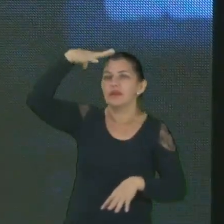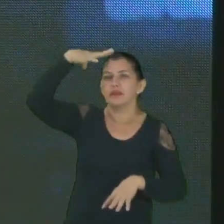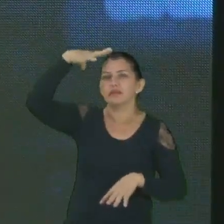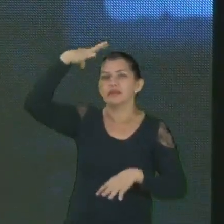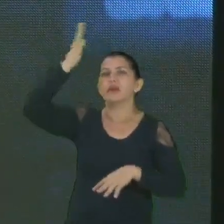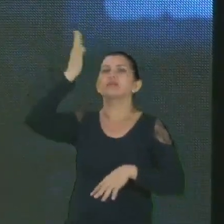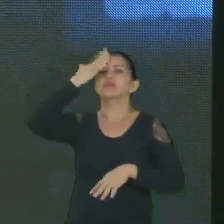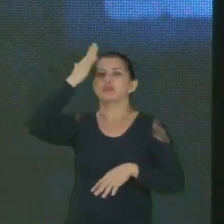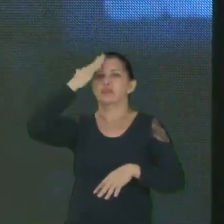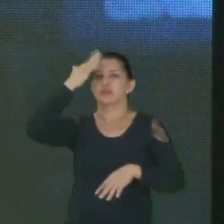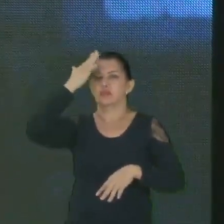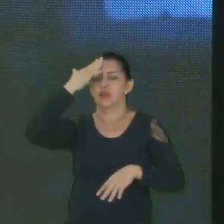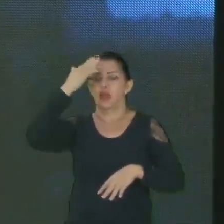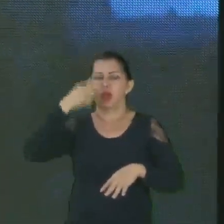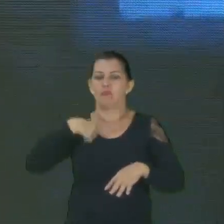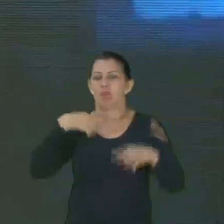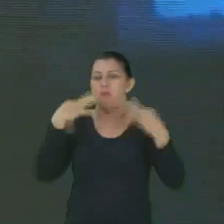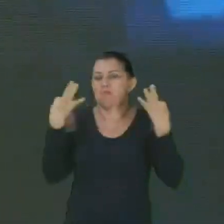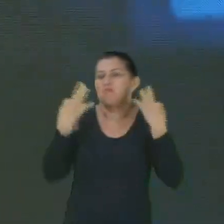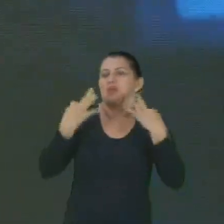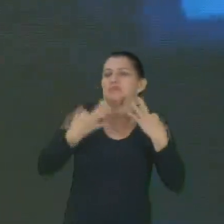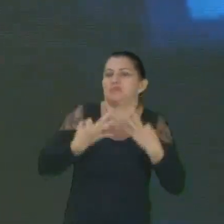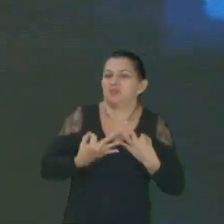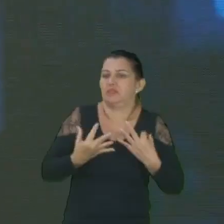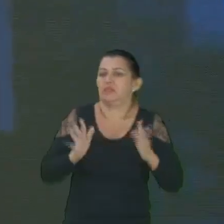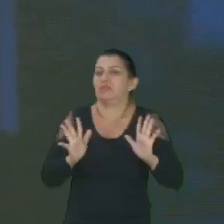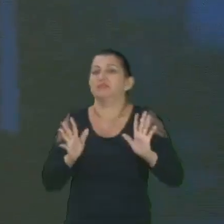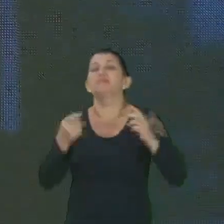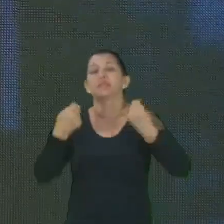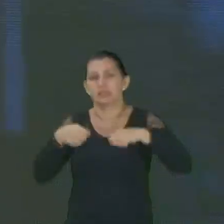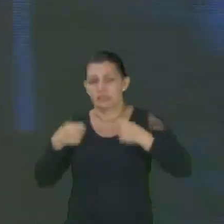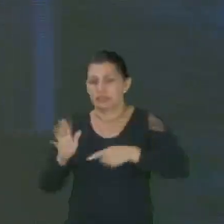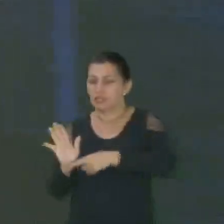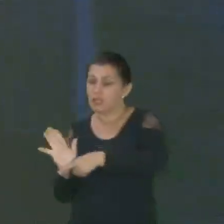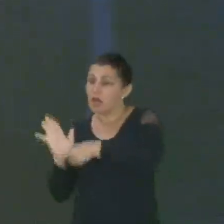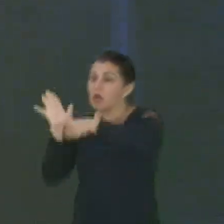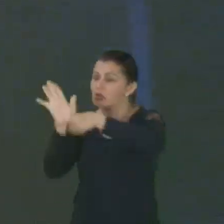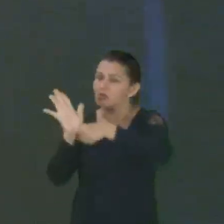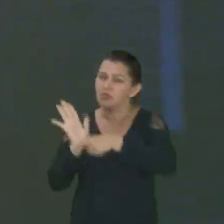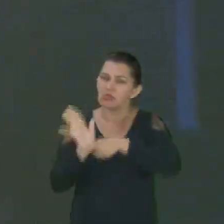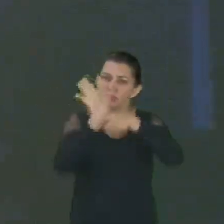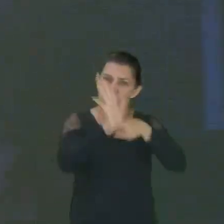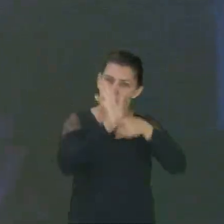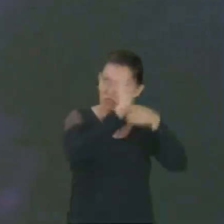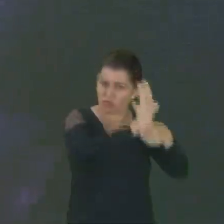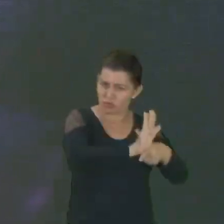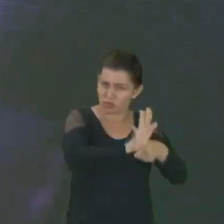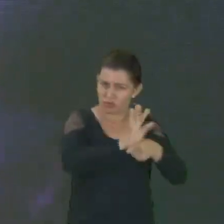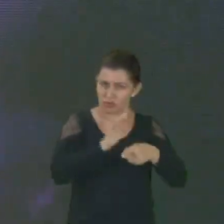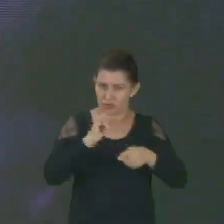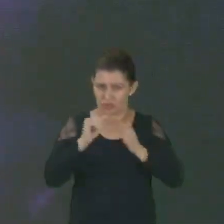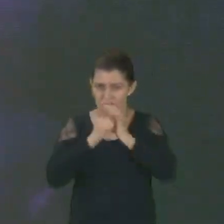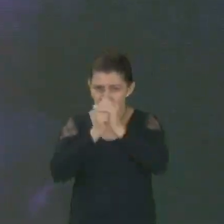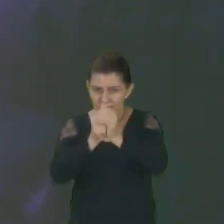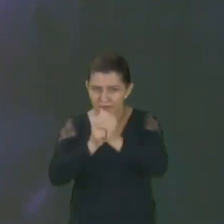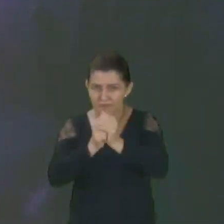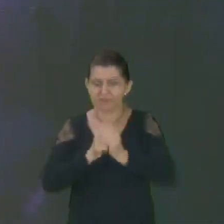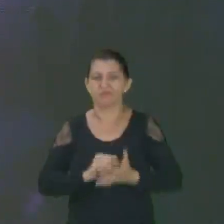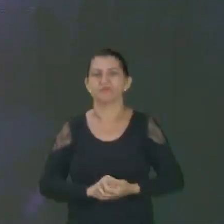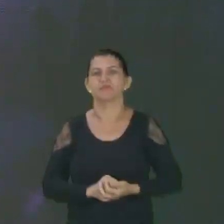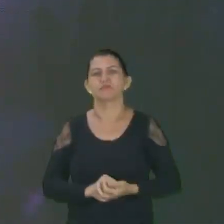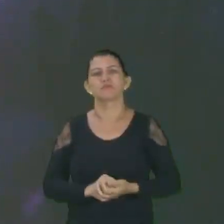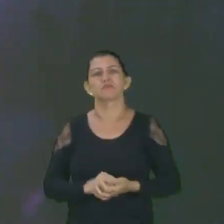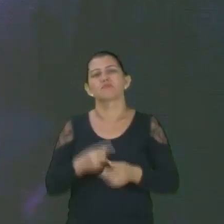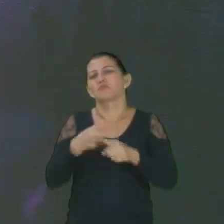são dignas e que precisam estender a mão para o outro. Quantos dizem amém? Por que fazemos